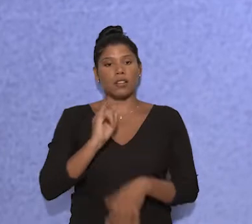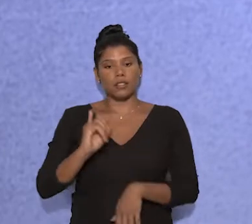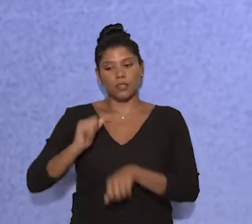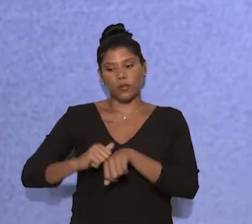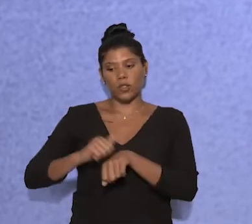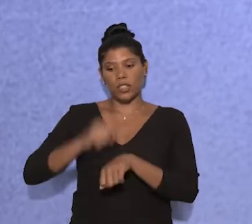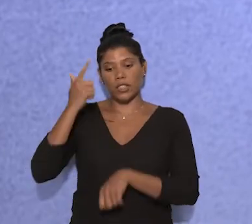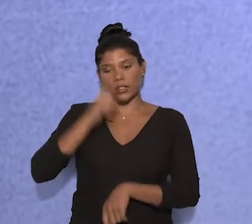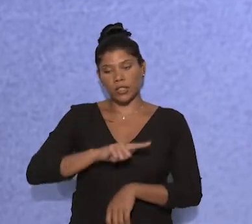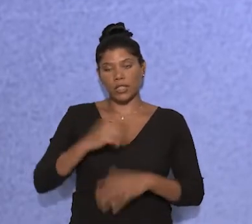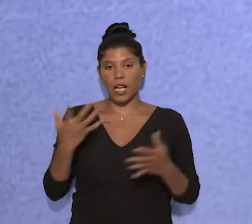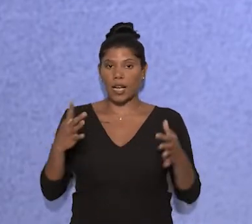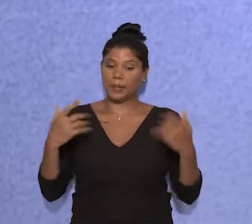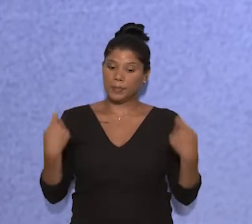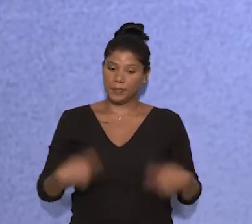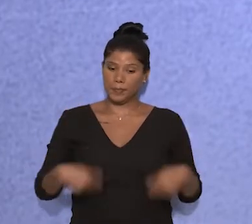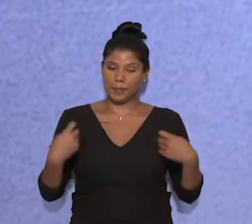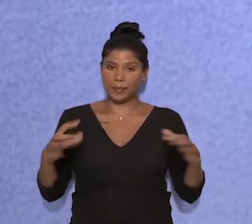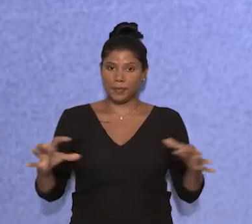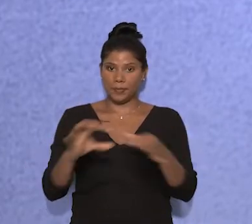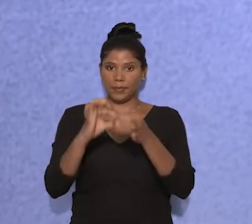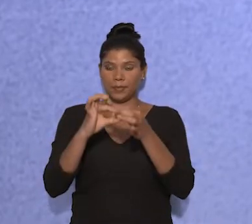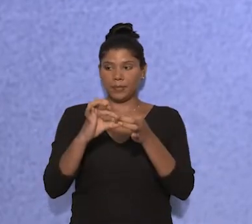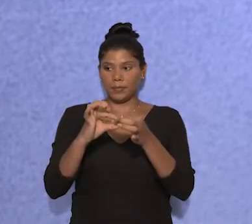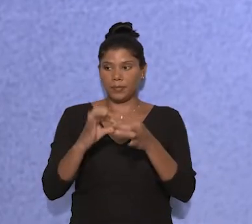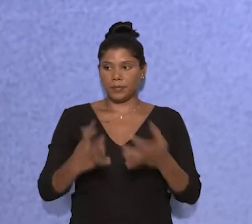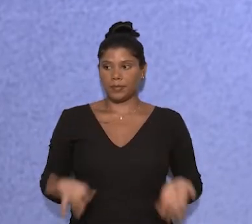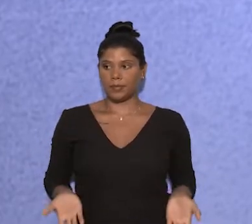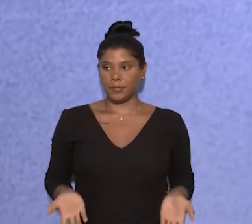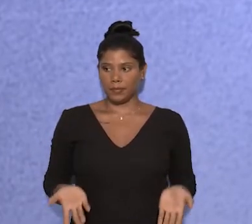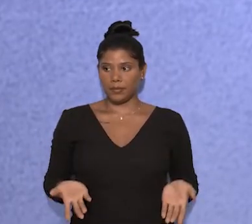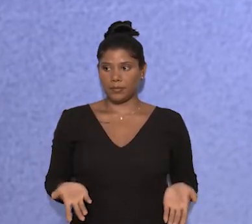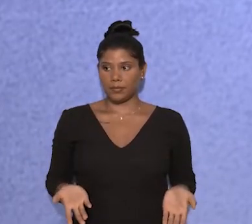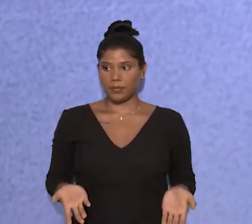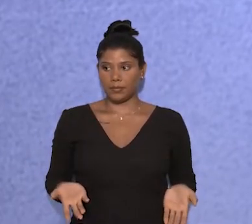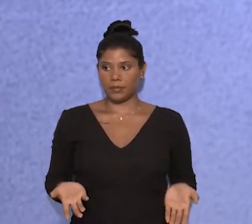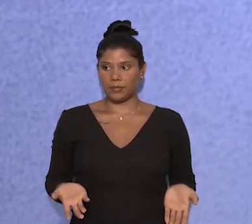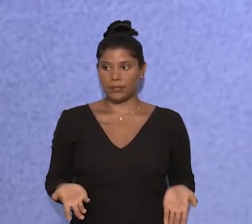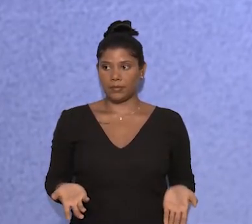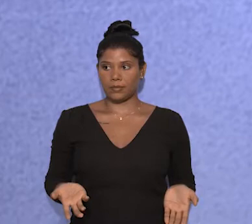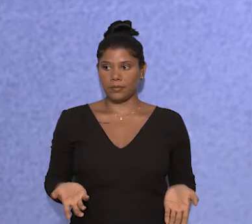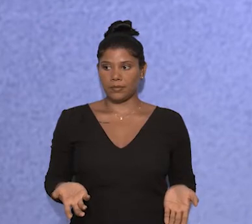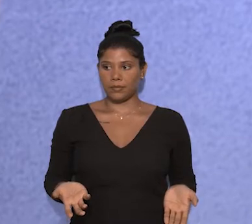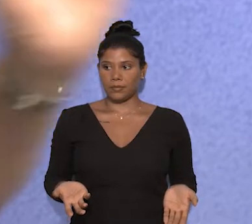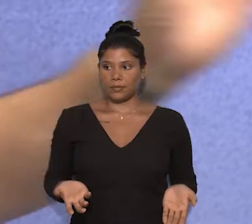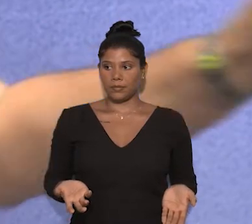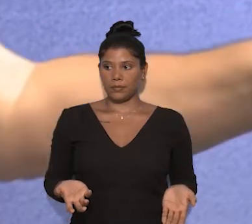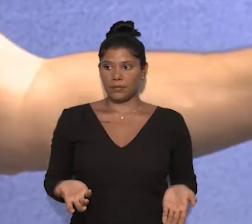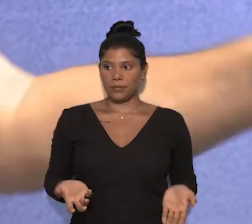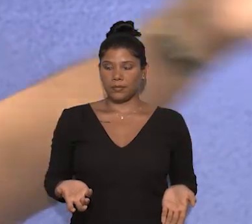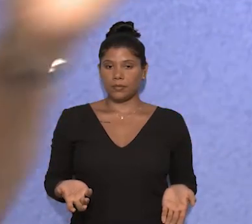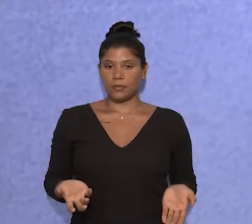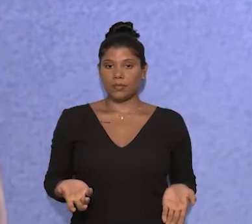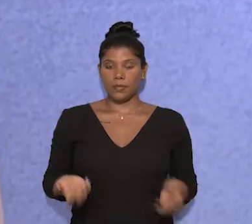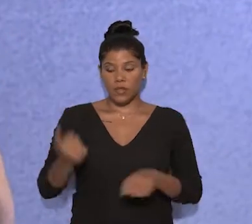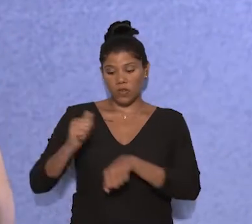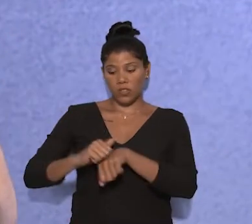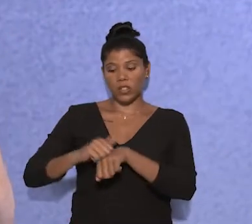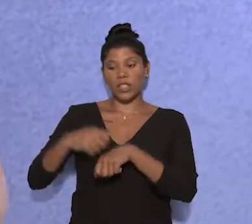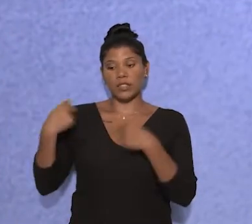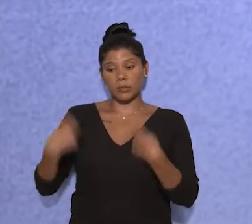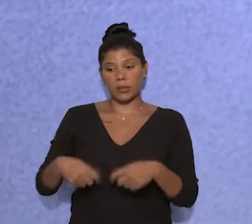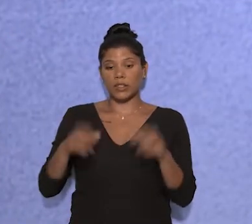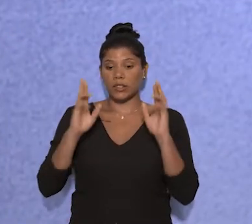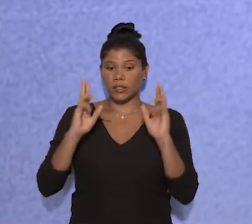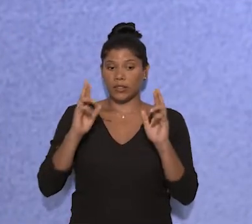é uma torcida torcendo pelo adversário e a outra fazendo a mesma coisa. Deixa eu falar uma coisa aqui. A torcida do Fortaleza tem que torcer pelo Ceará